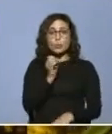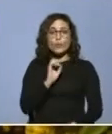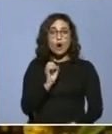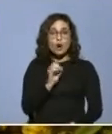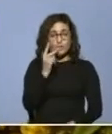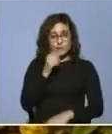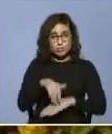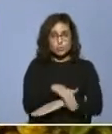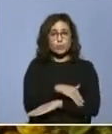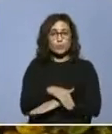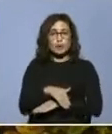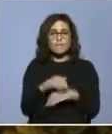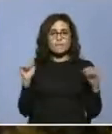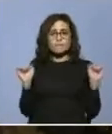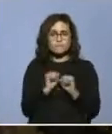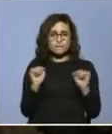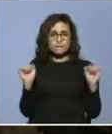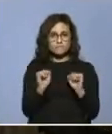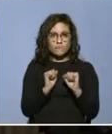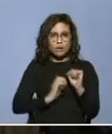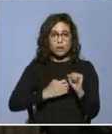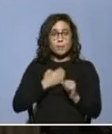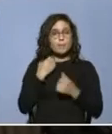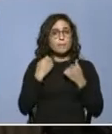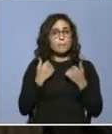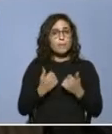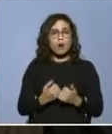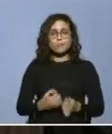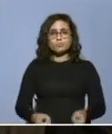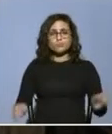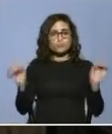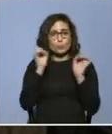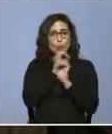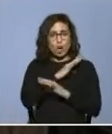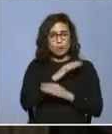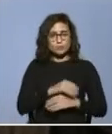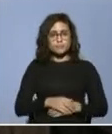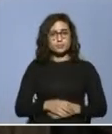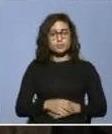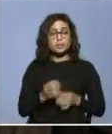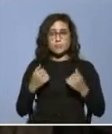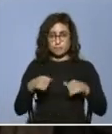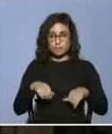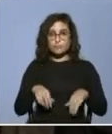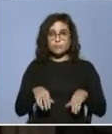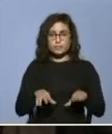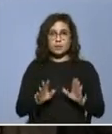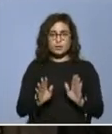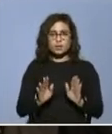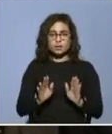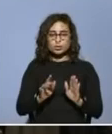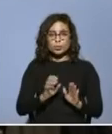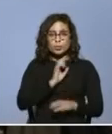Frio e sem qualquer tipo de conforto. E, no entanto, no meio de toda